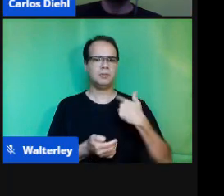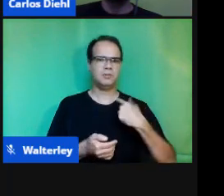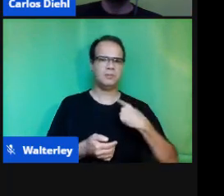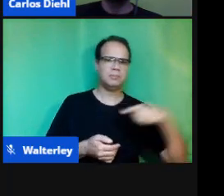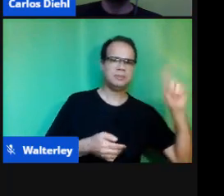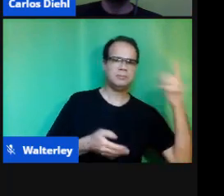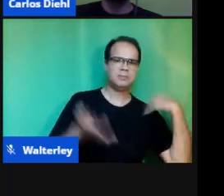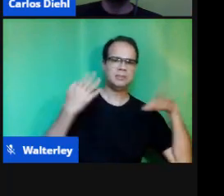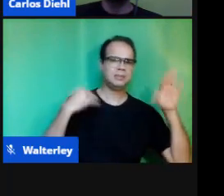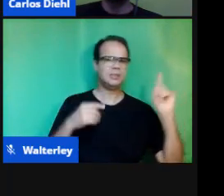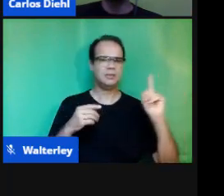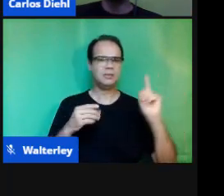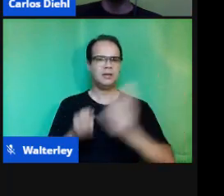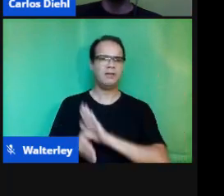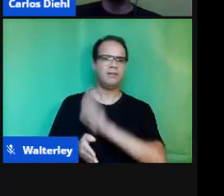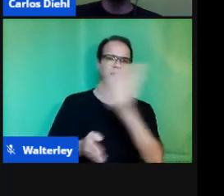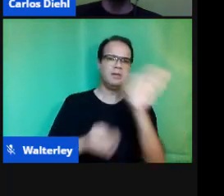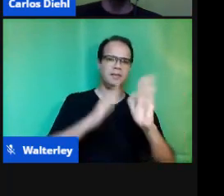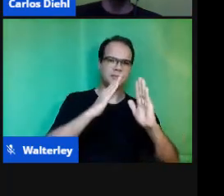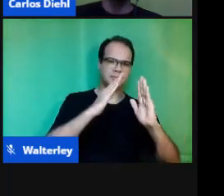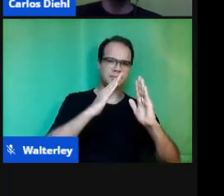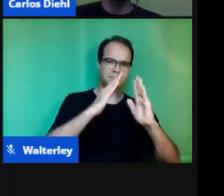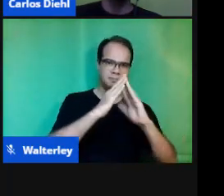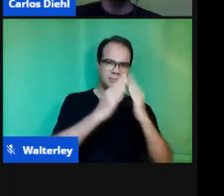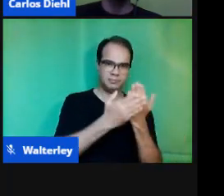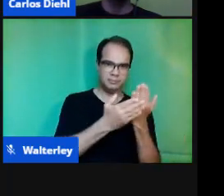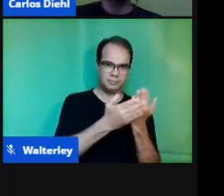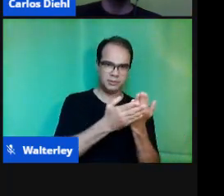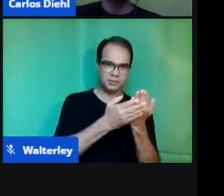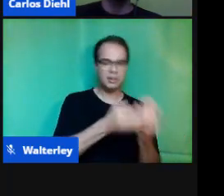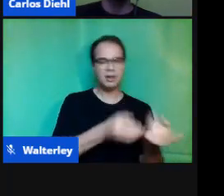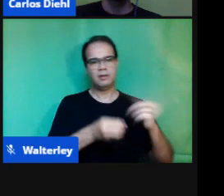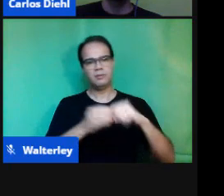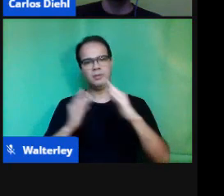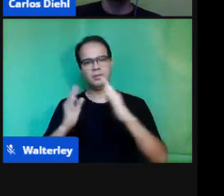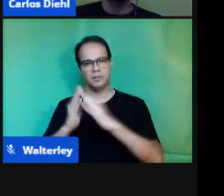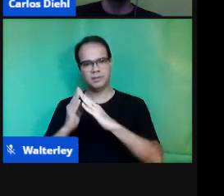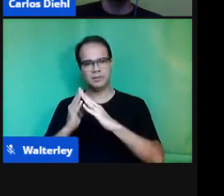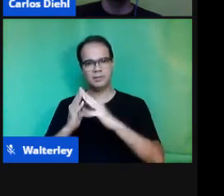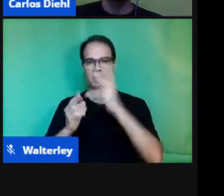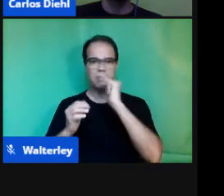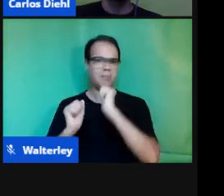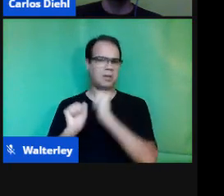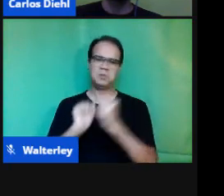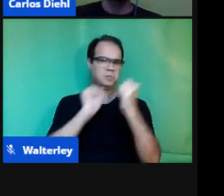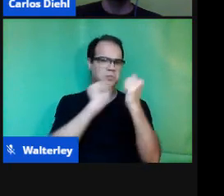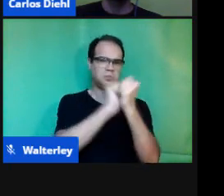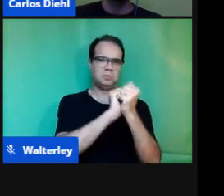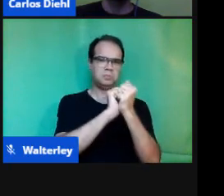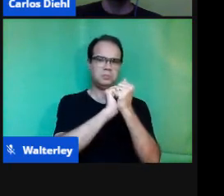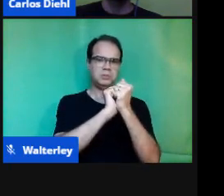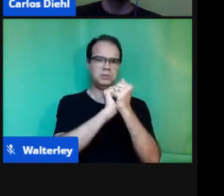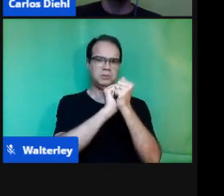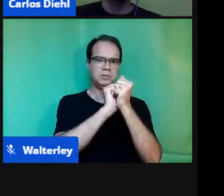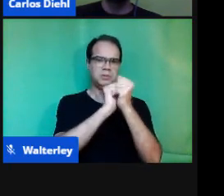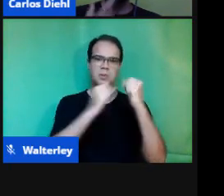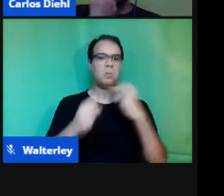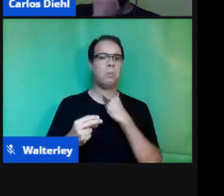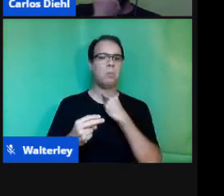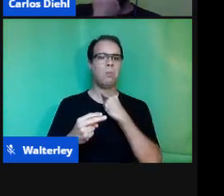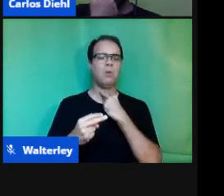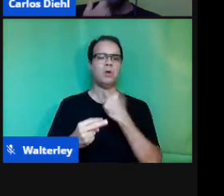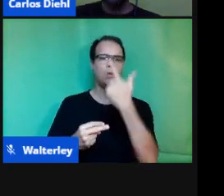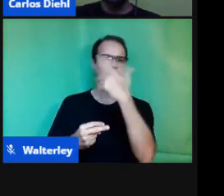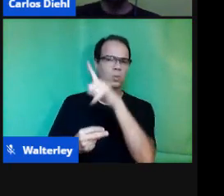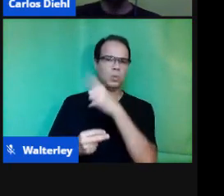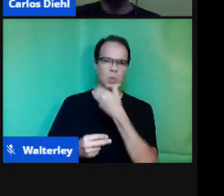coisas. Meu pai não deixava. Ele quase me buscava na escola pra mim não chegar perto de homem nenhum. Que ele queria me